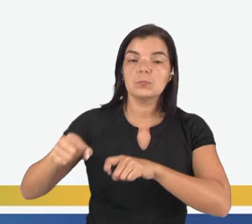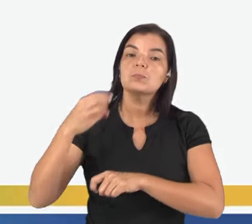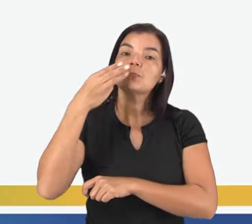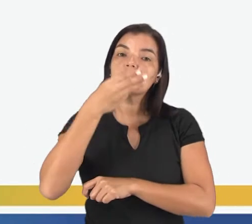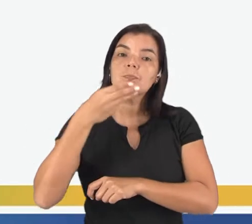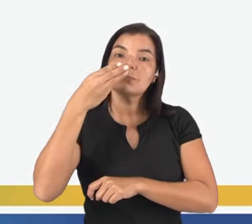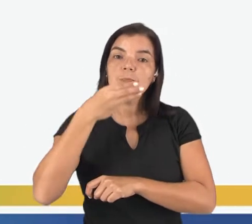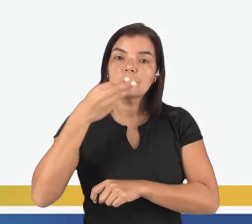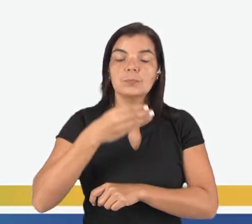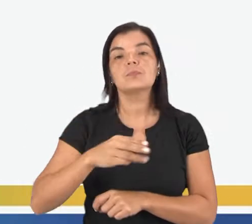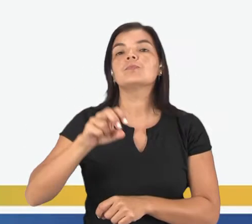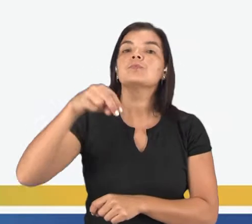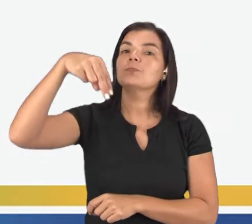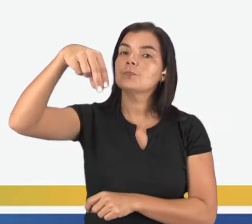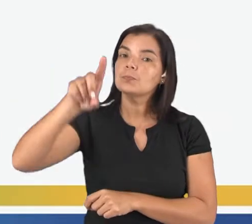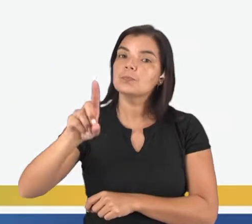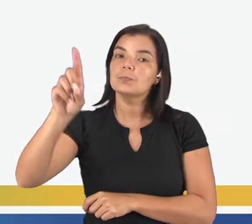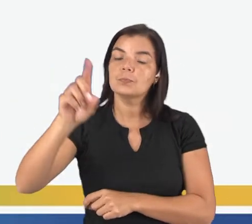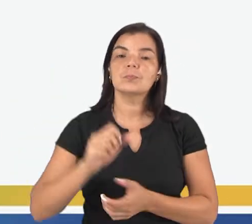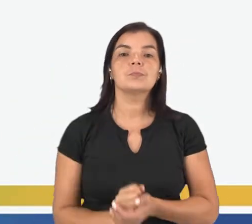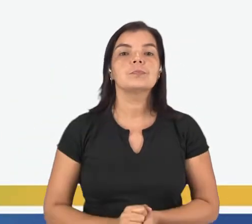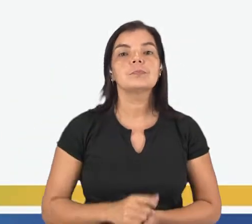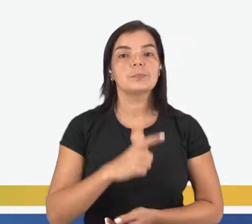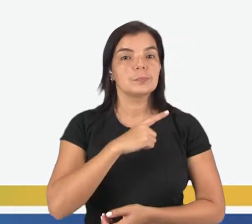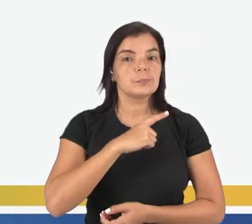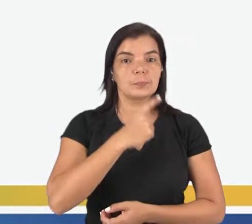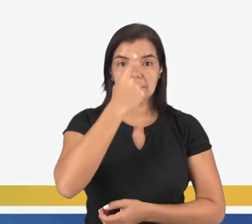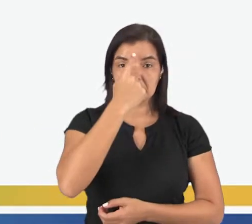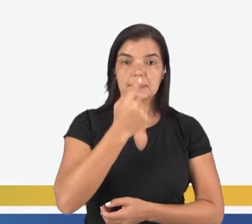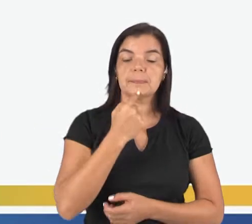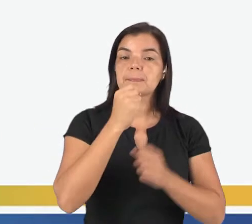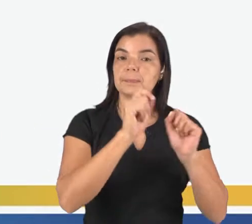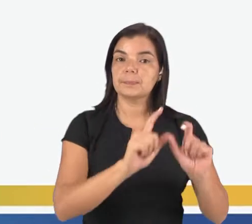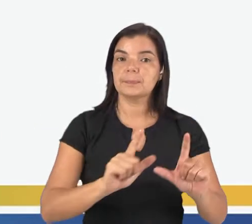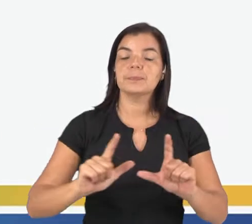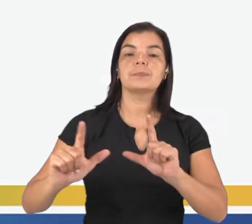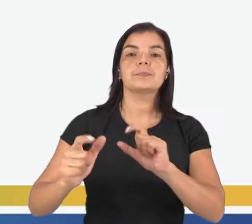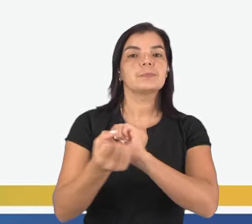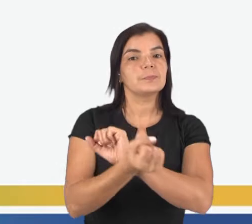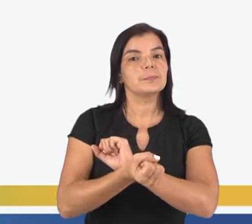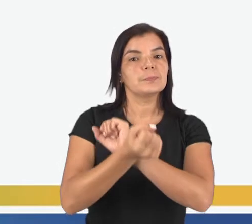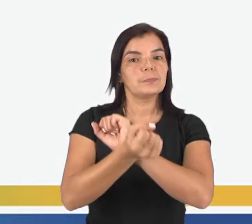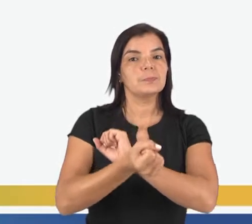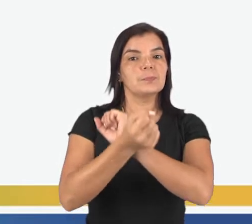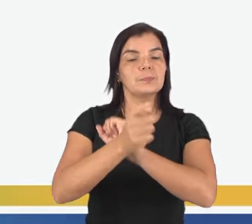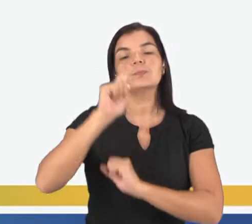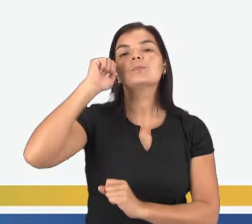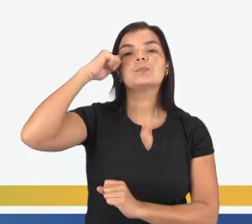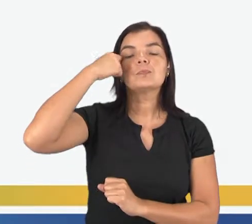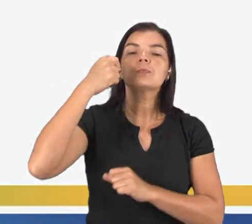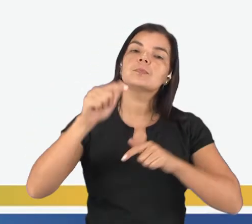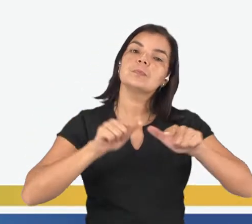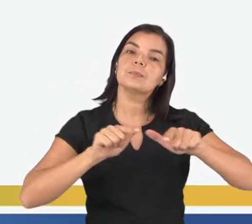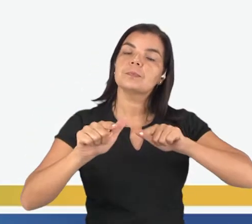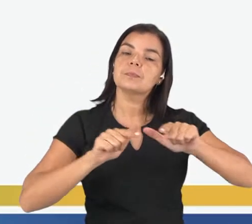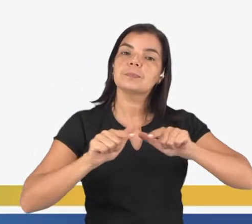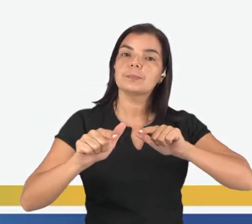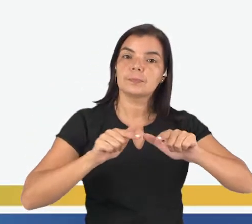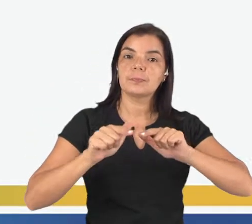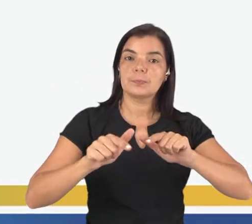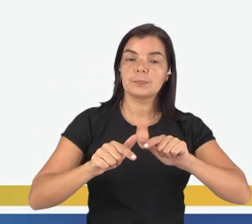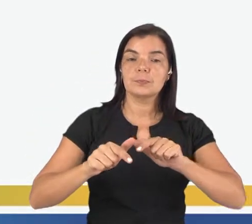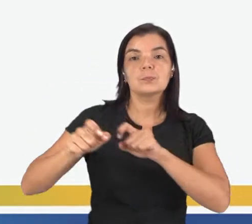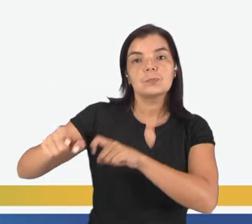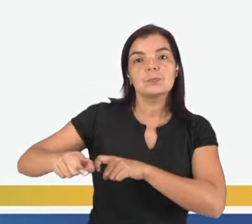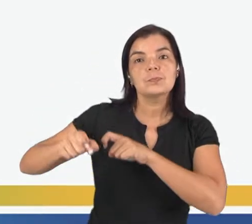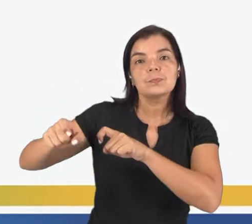Nordeste. Aí nós temos a imagem dos escravos negros, né, trabalhando nos engenhos